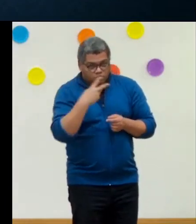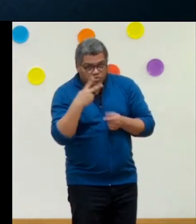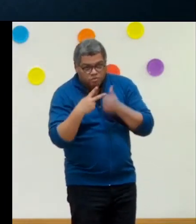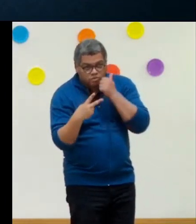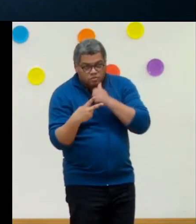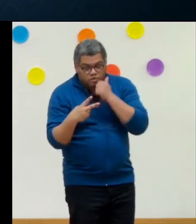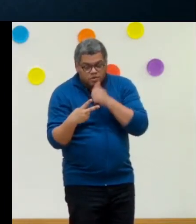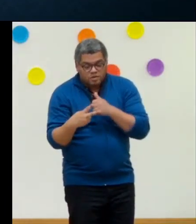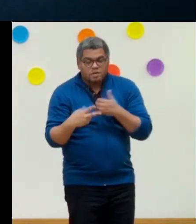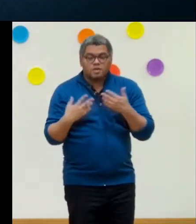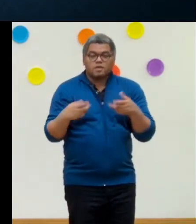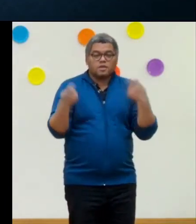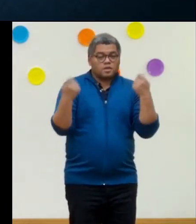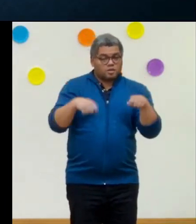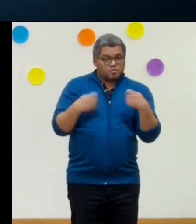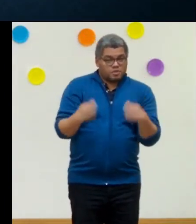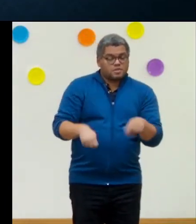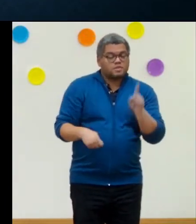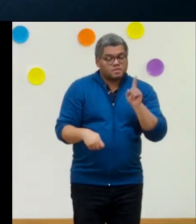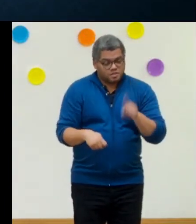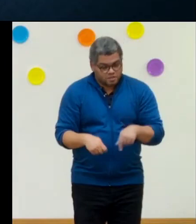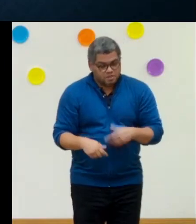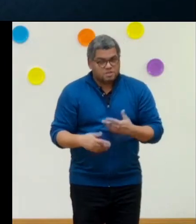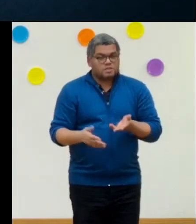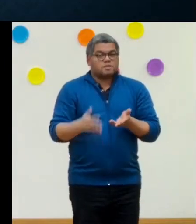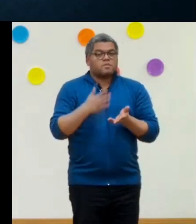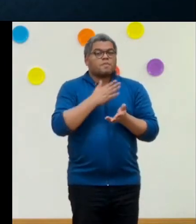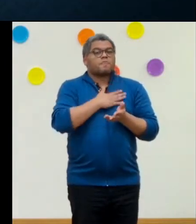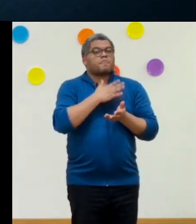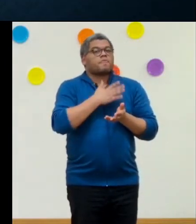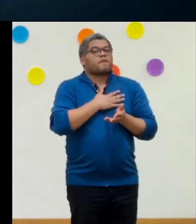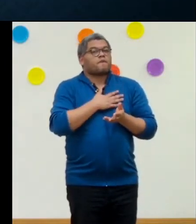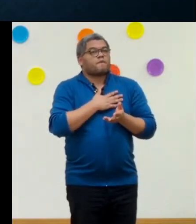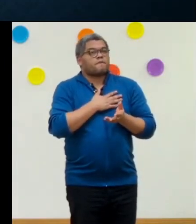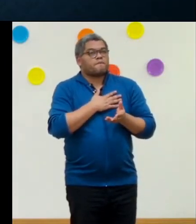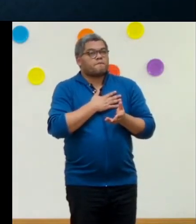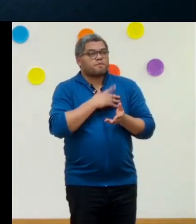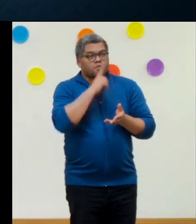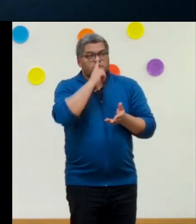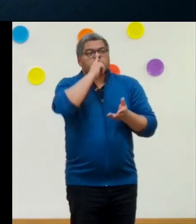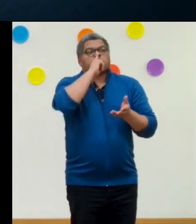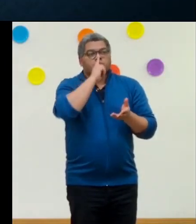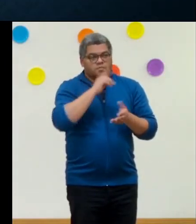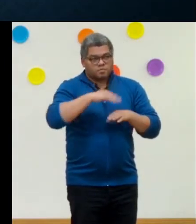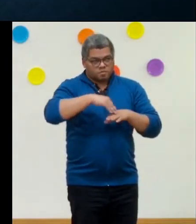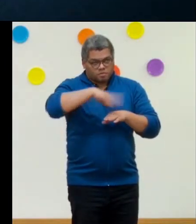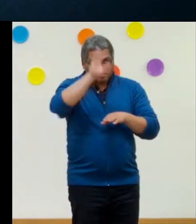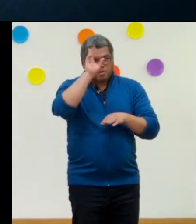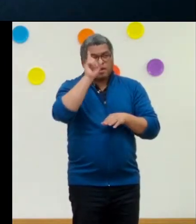vida. Meu vínculo mais forte é com a minha esposa. Eu sou um com ela.